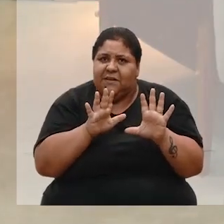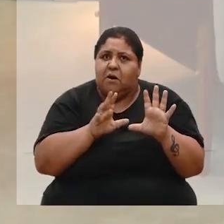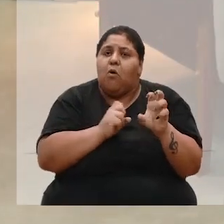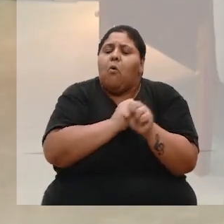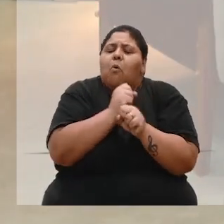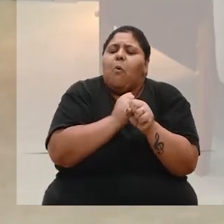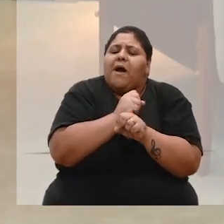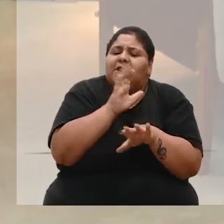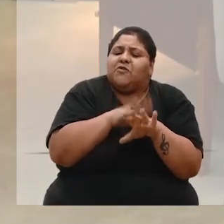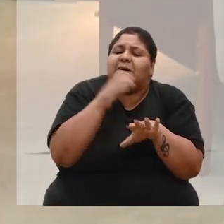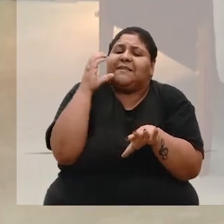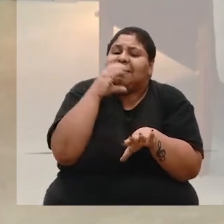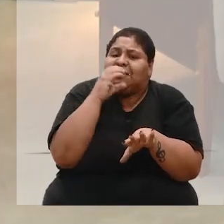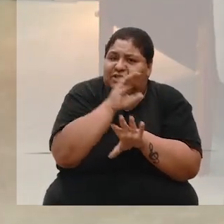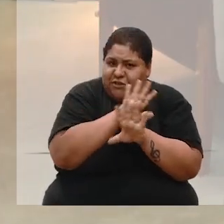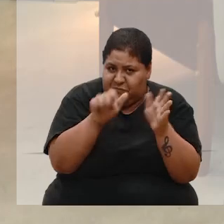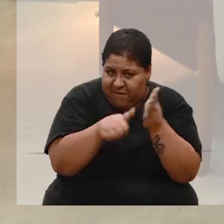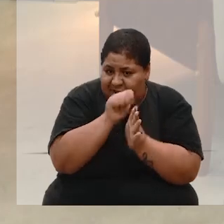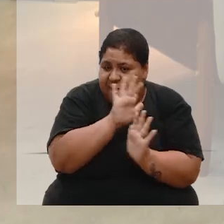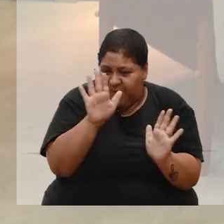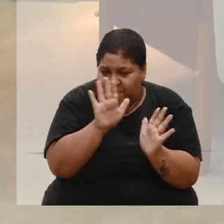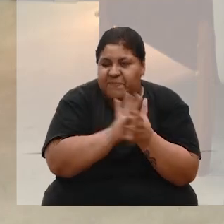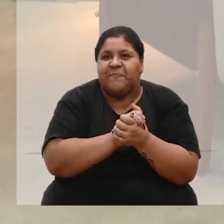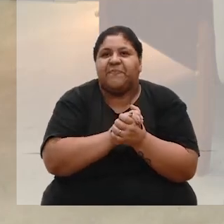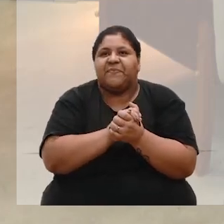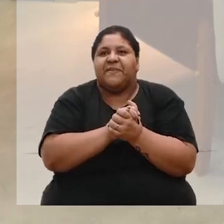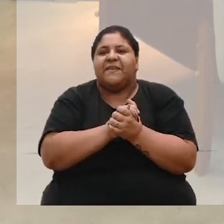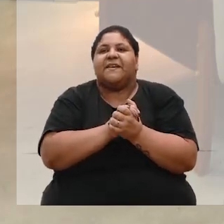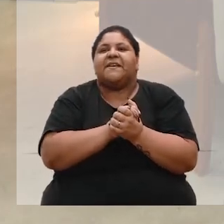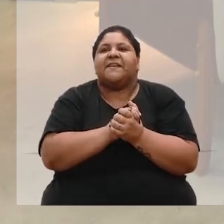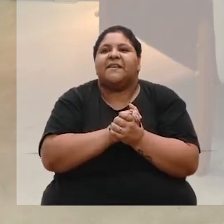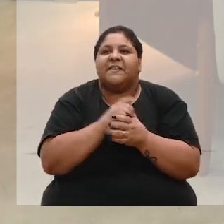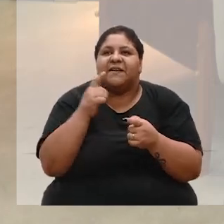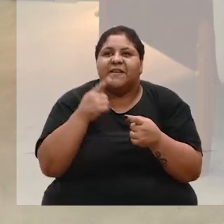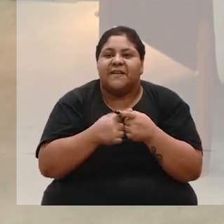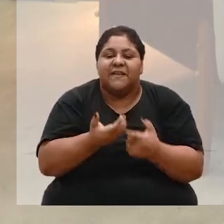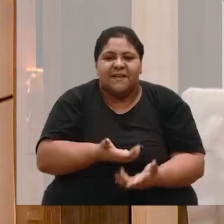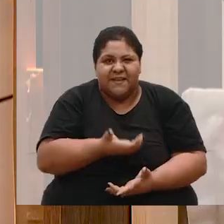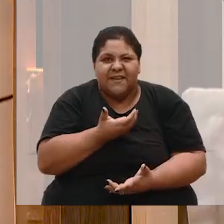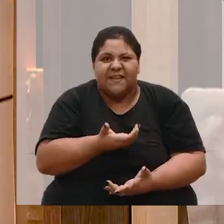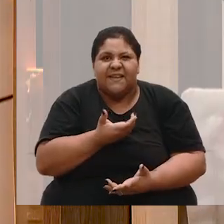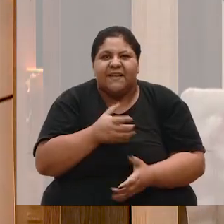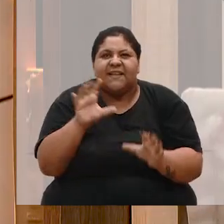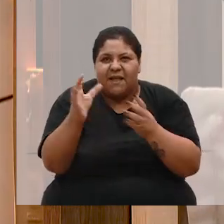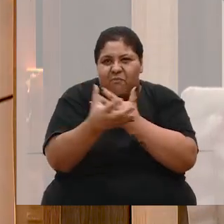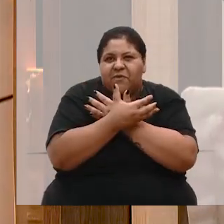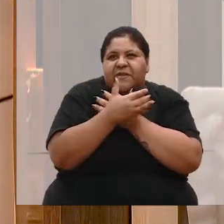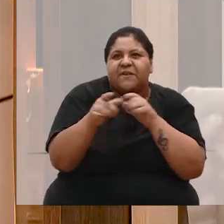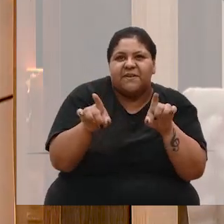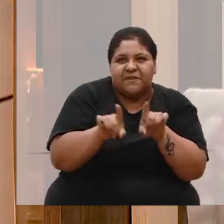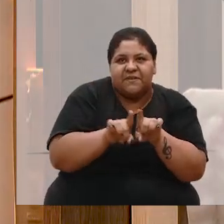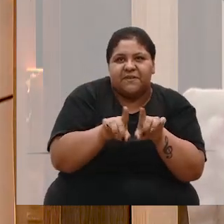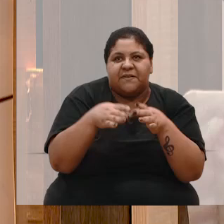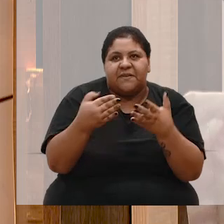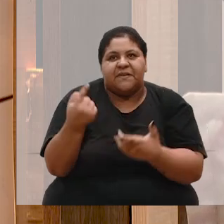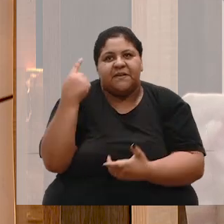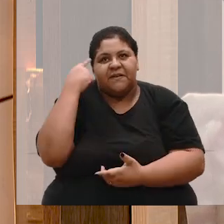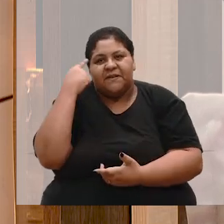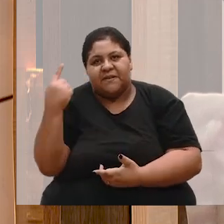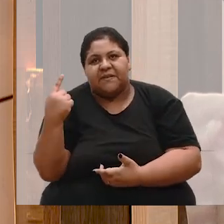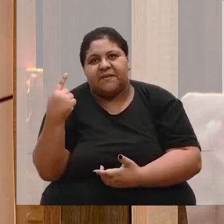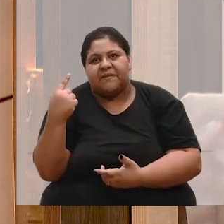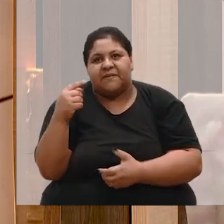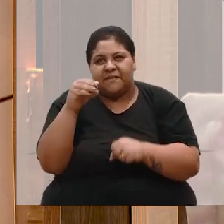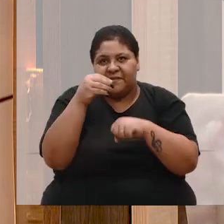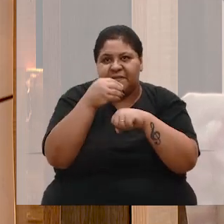foi intencionalmente. O ano mais quente, então. Mas foi intencionalmente porque o Natal ele é muito acolhedor. Exato, então, quando a gente pensa em uma